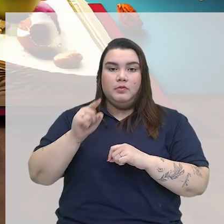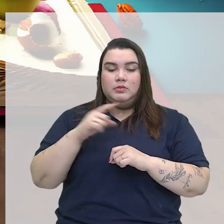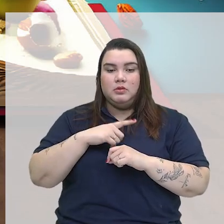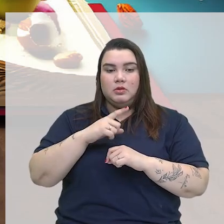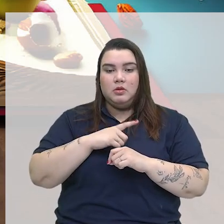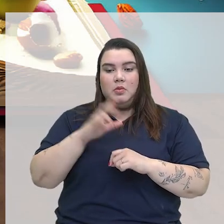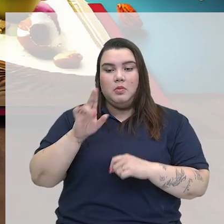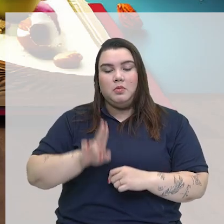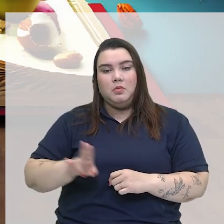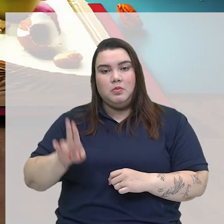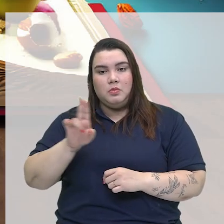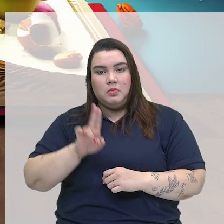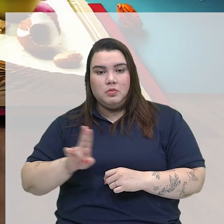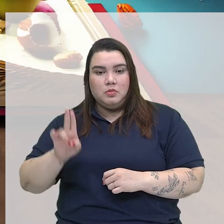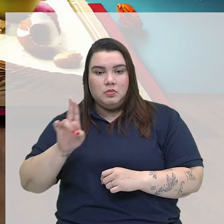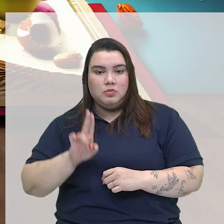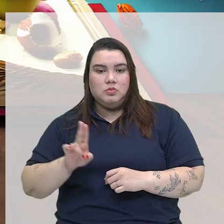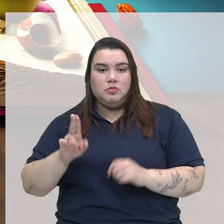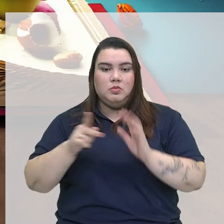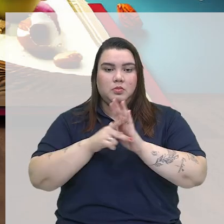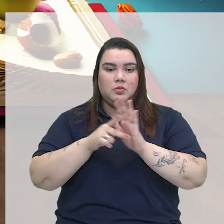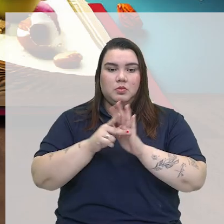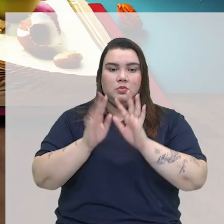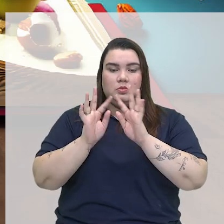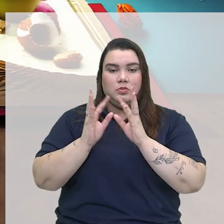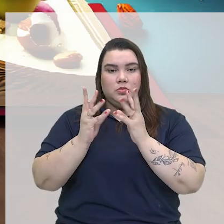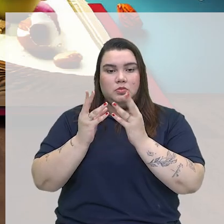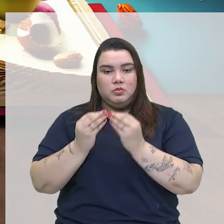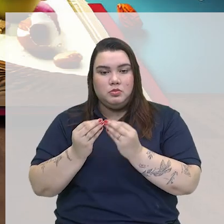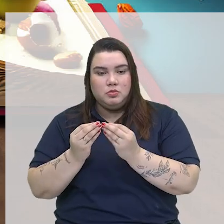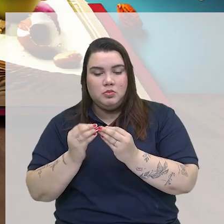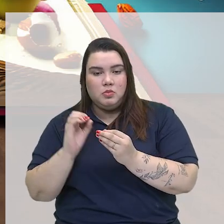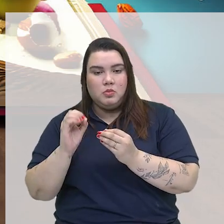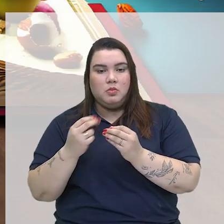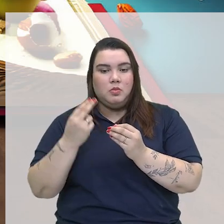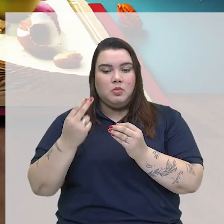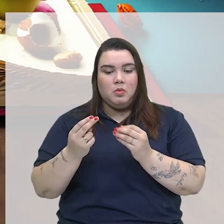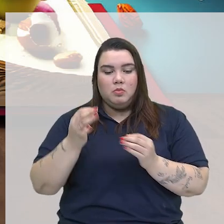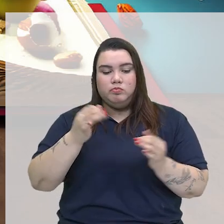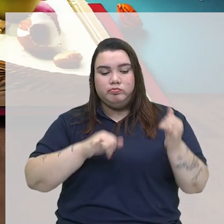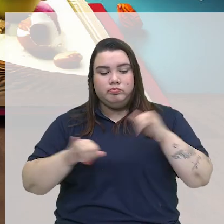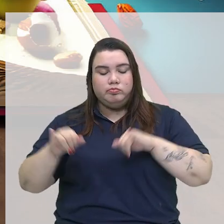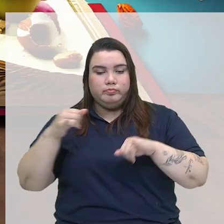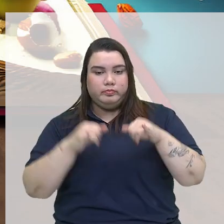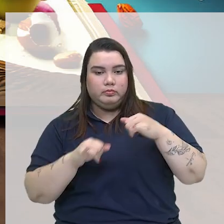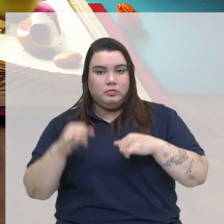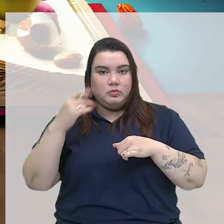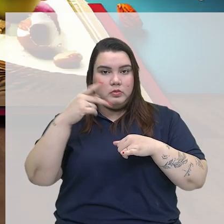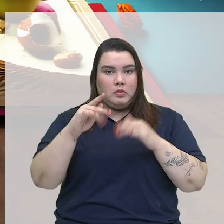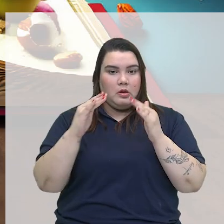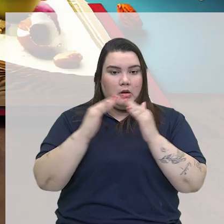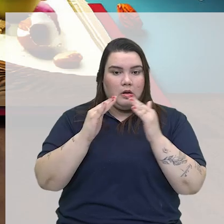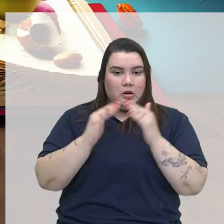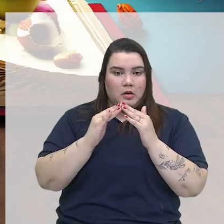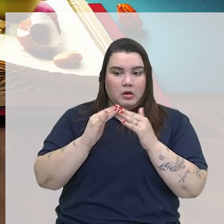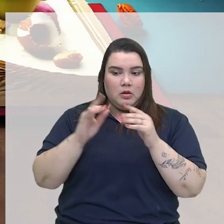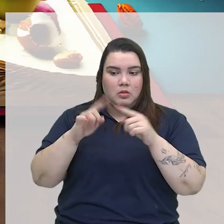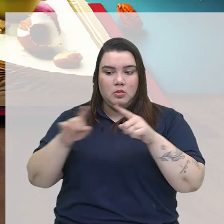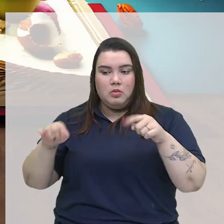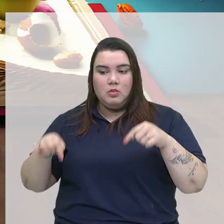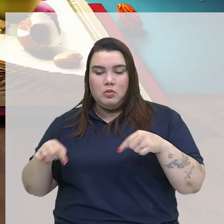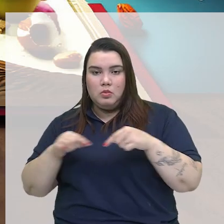está fazendo uso, consumo dessas substâncias ou manipulação na sua cozinha, né? Seja ela